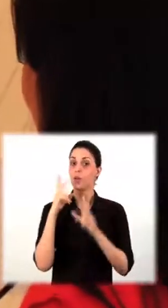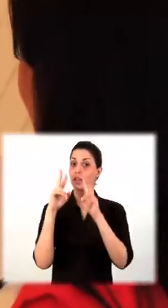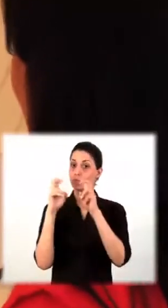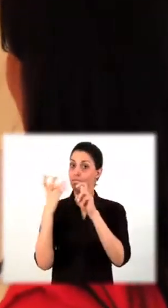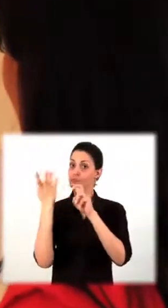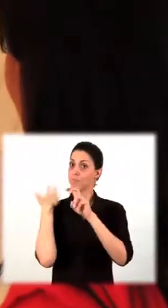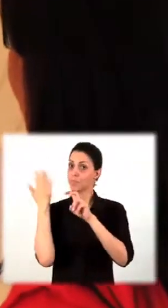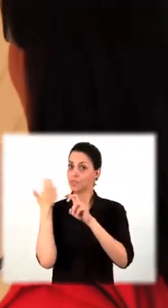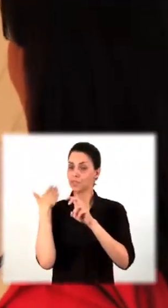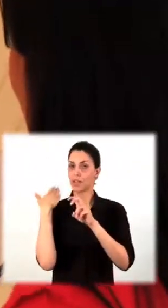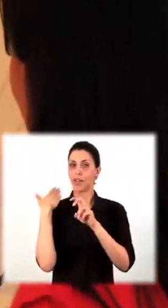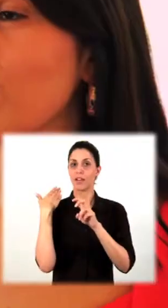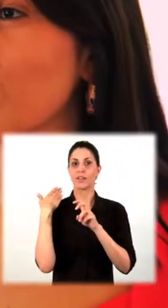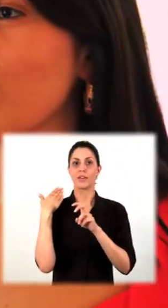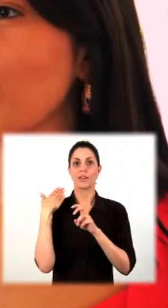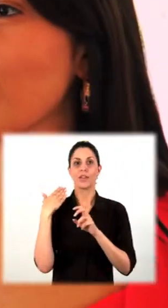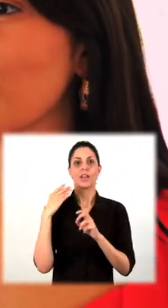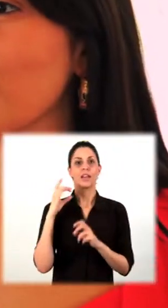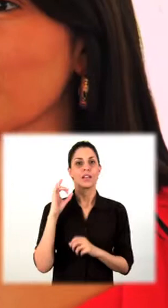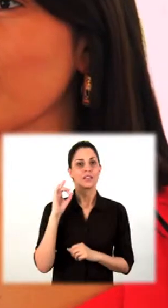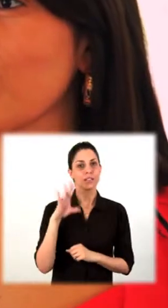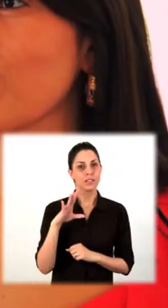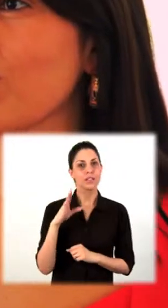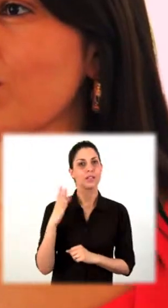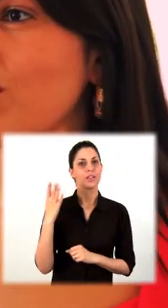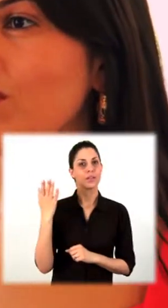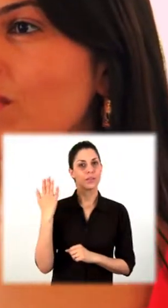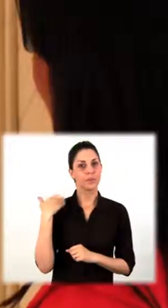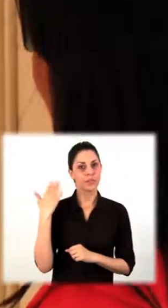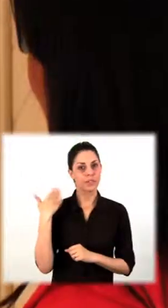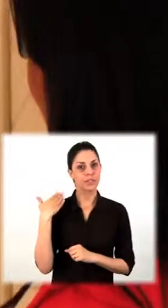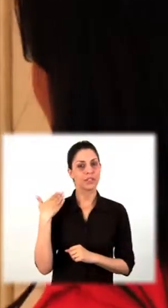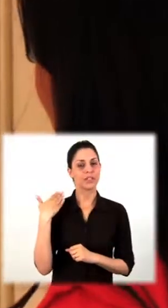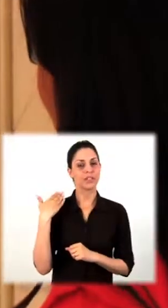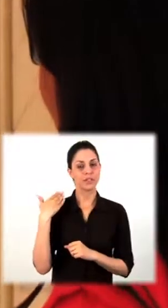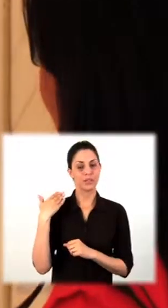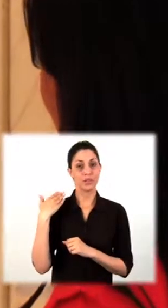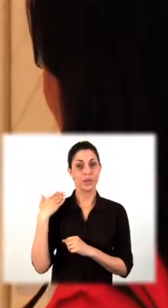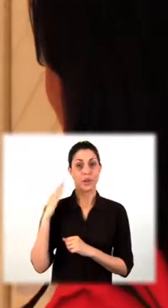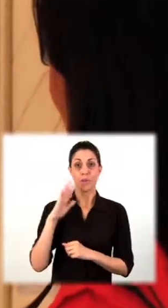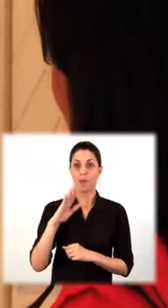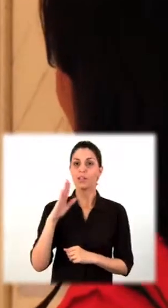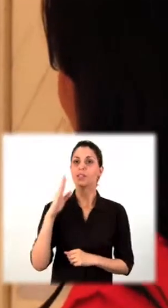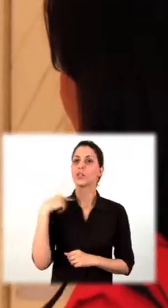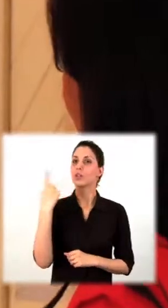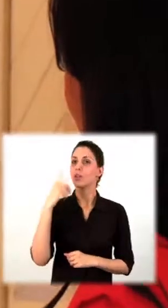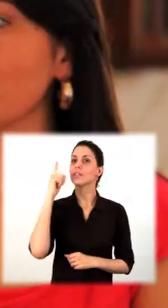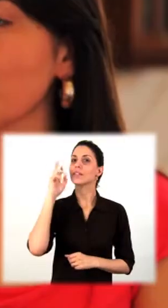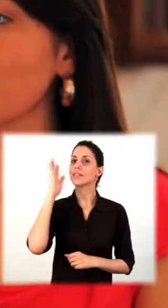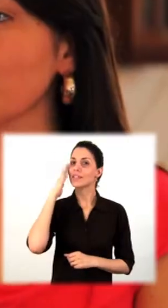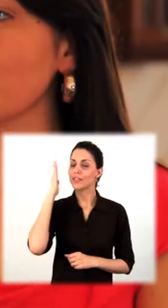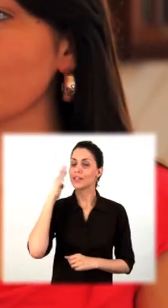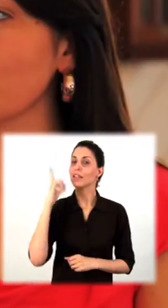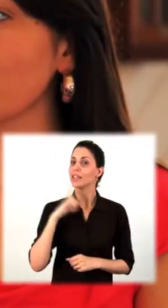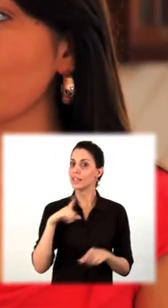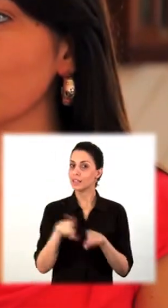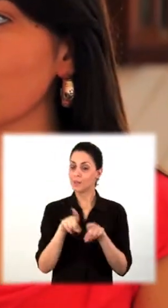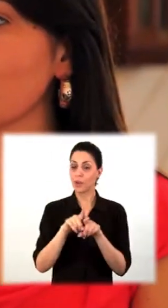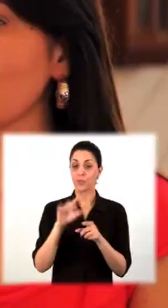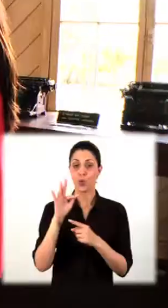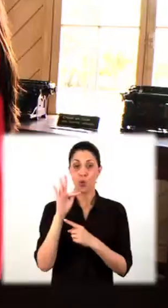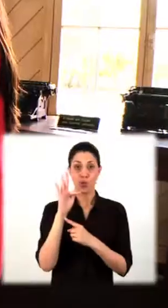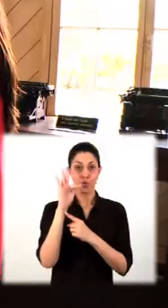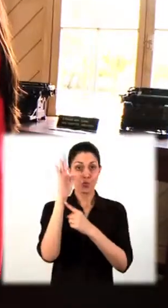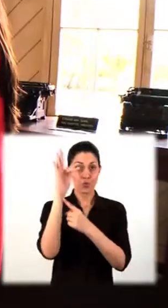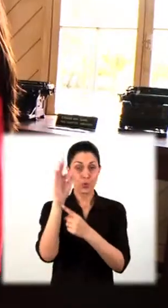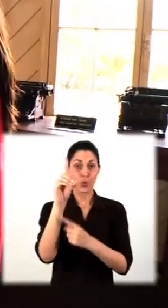vai marcar apenas aqueles passados que a gente viu, né? Porém, você sabia que existe um futuro do passado? O tempo futuro,